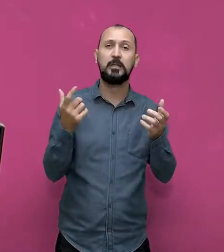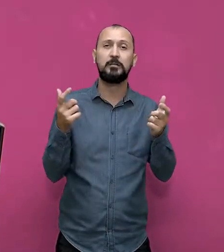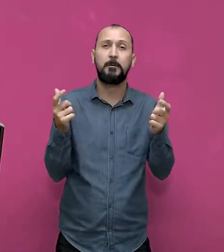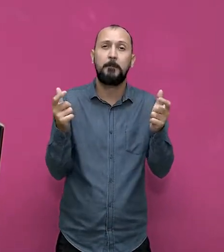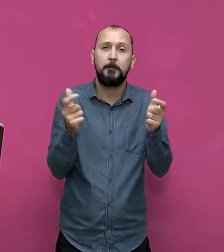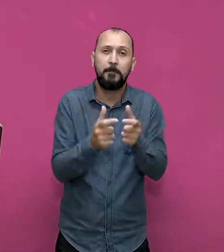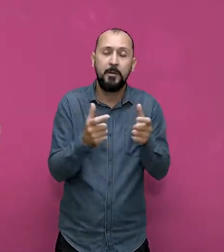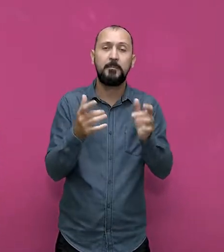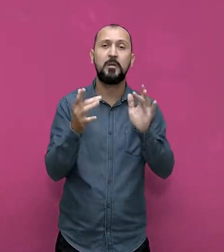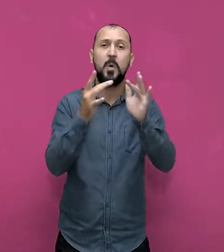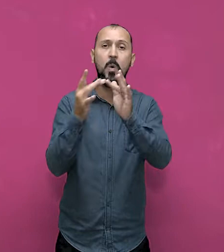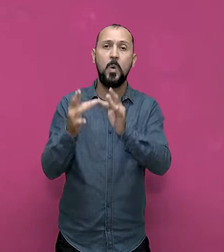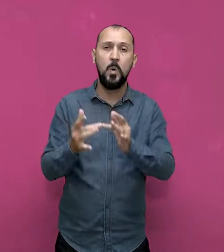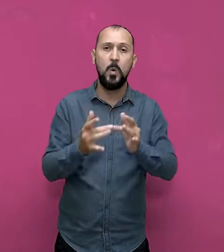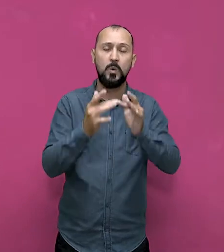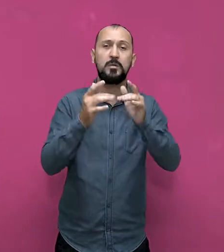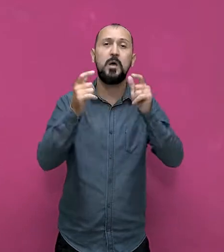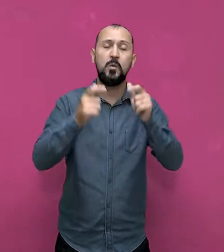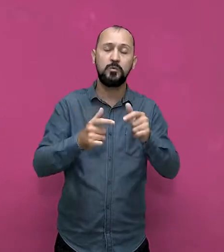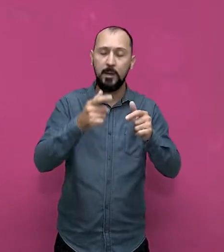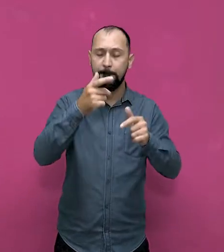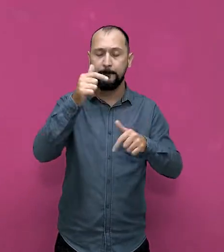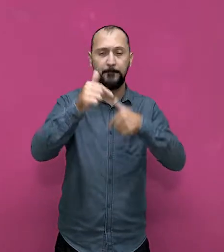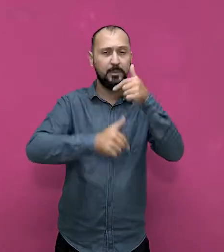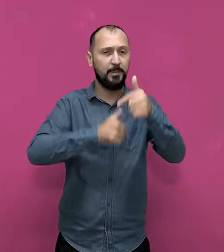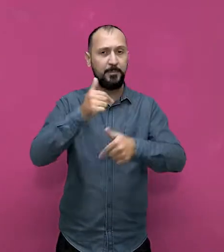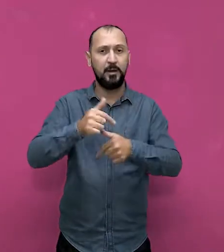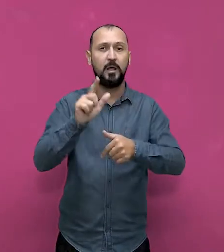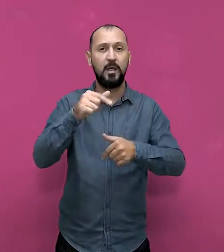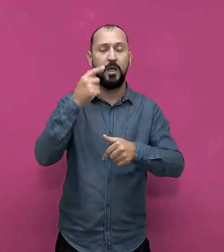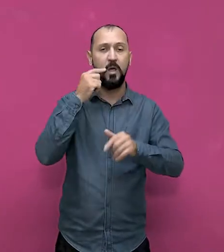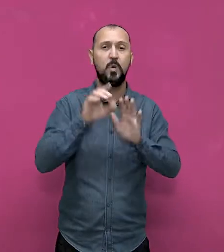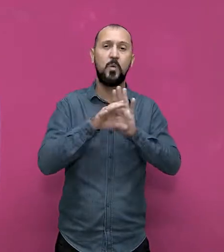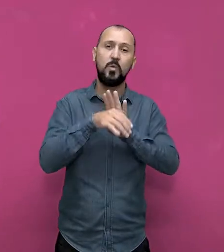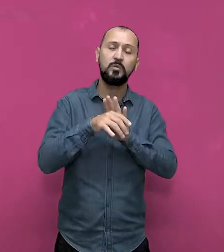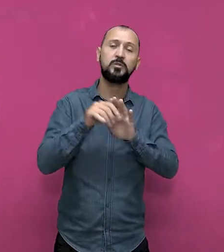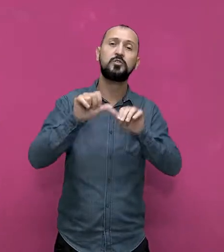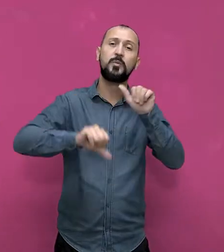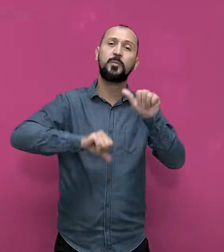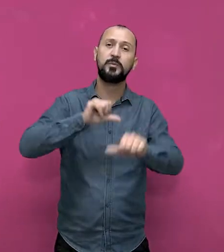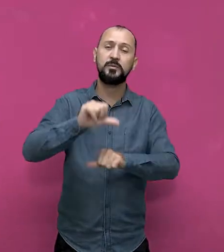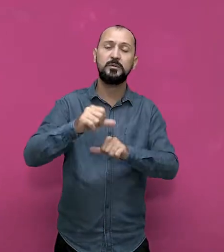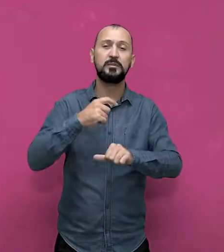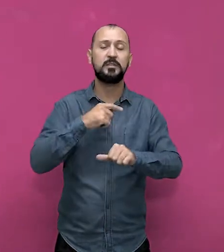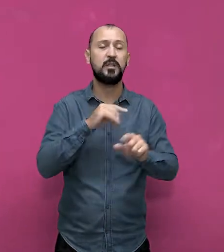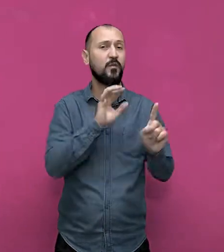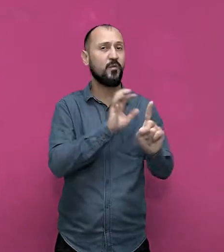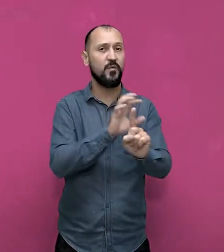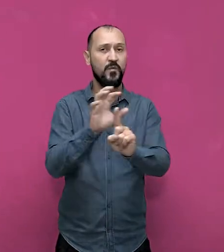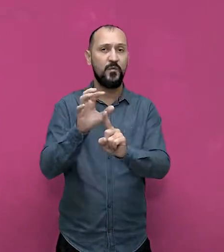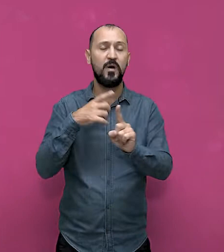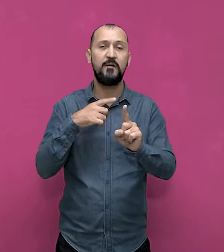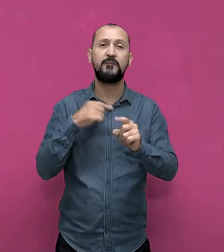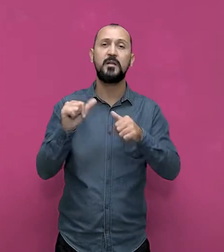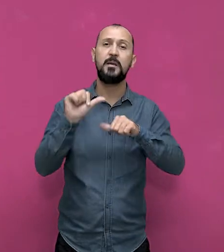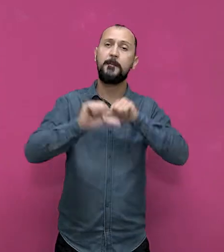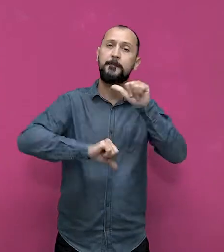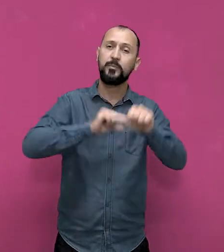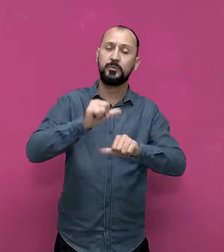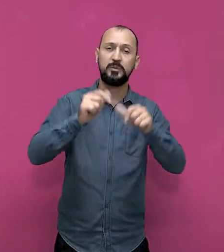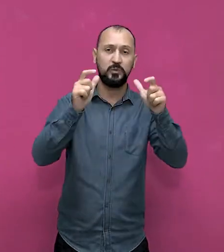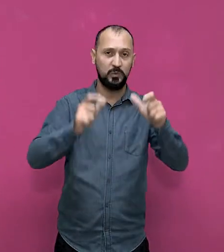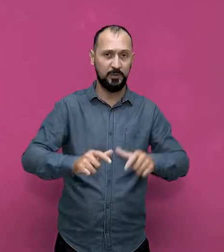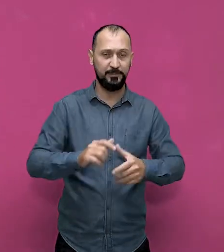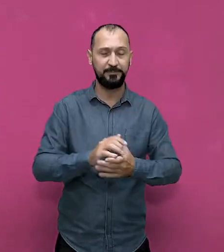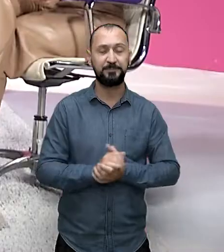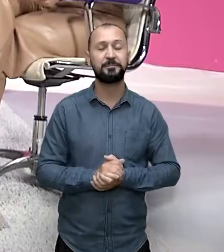mais compacta, mais próximo da onde as pessoas trabalham, esse é o conceito da revitalização, que tem efetividade, que vai gerar